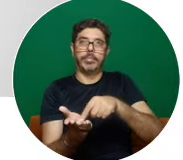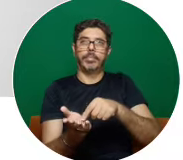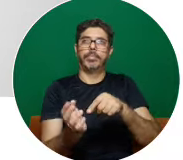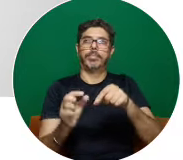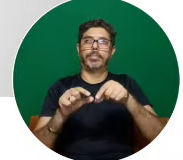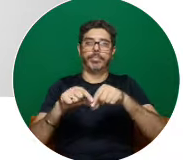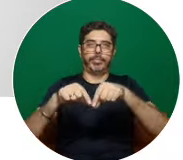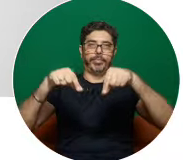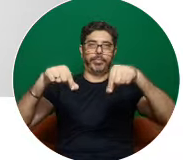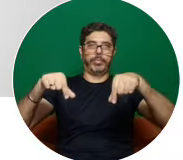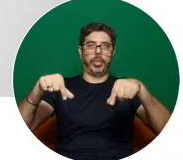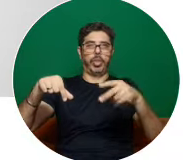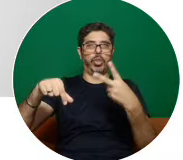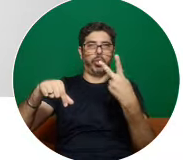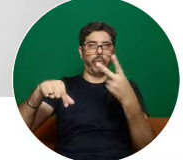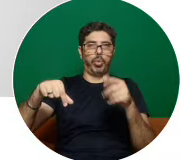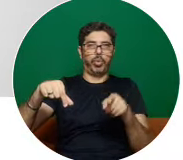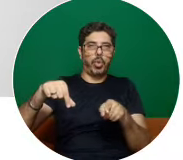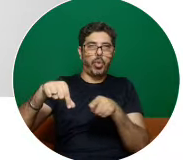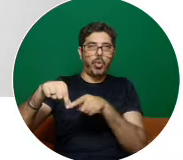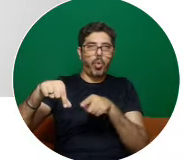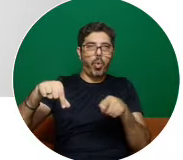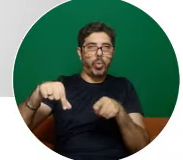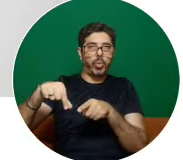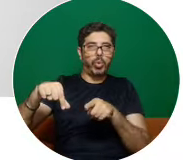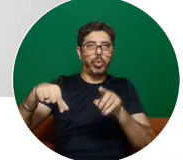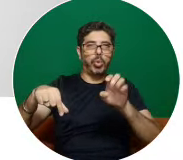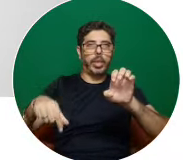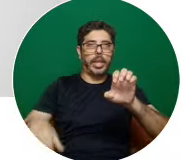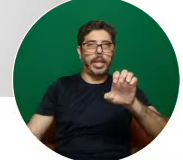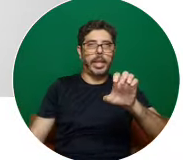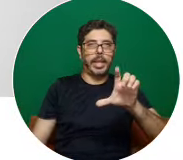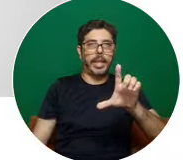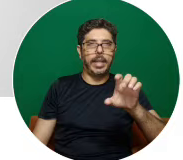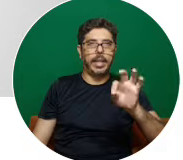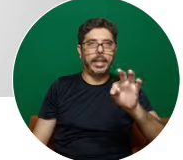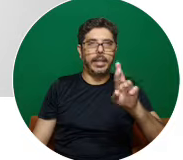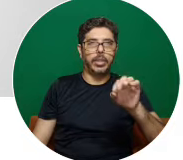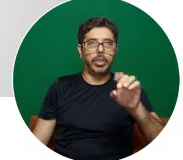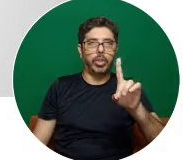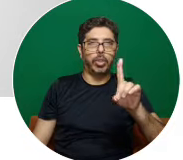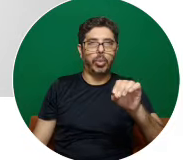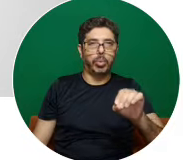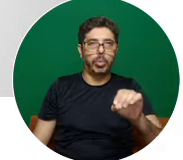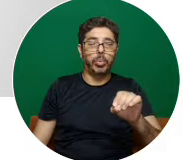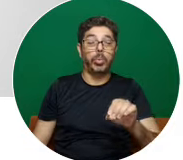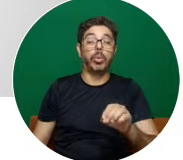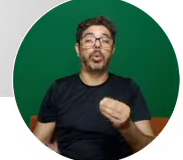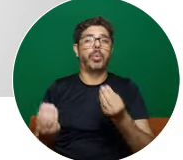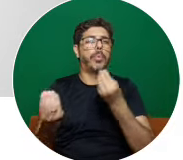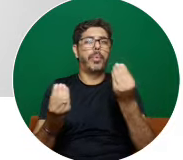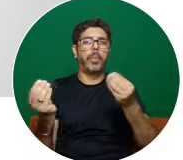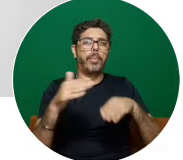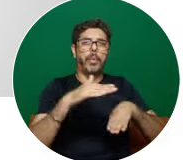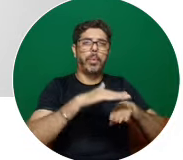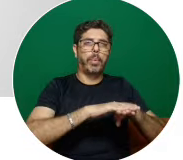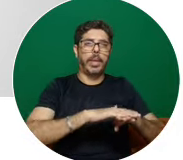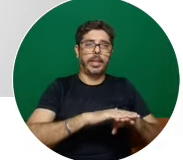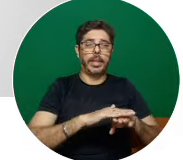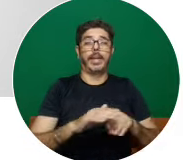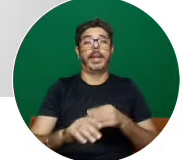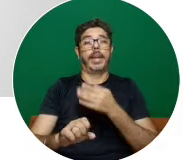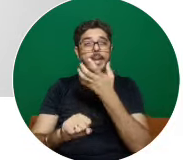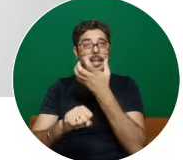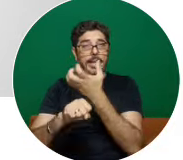Estes condutores são mais frequentemente chamados de eletrodos. Para armazenar energia nesse dispositivo, uma certa quantidade de